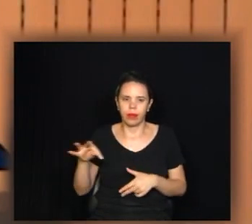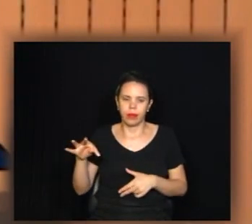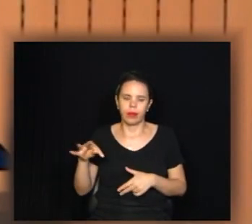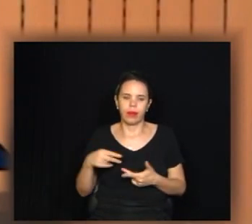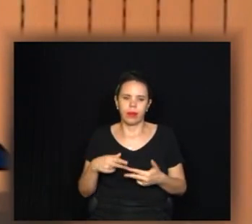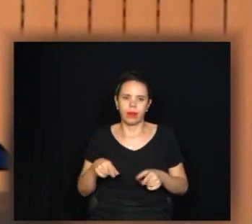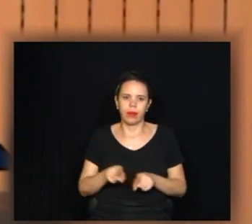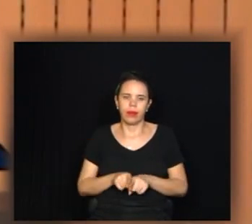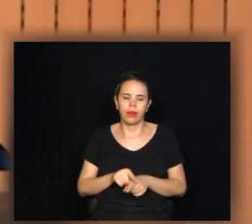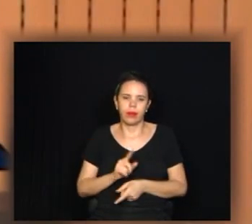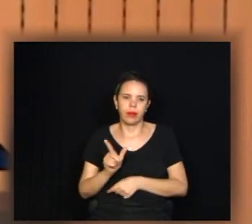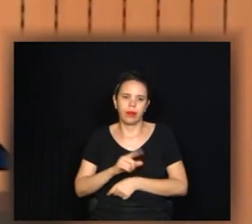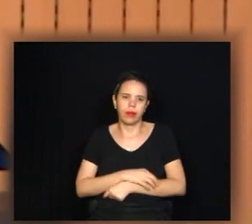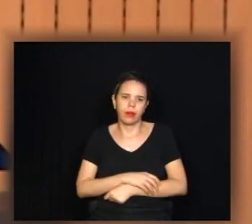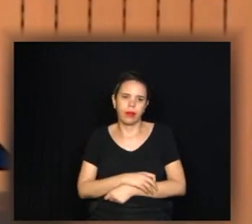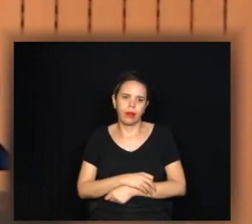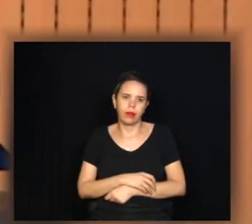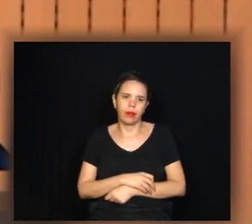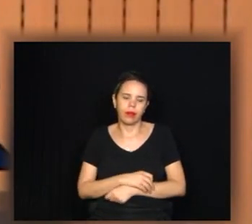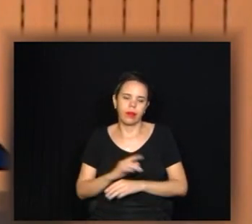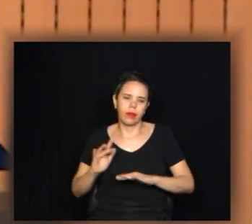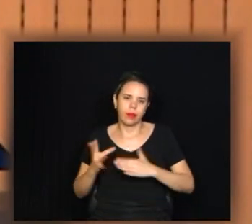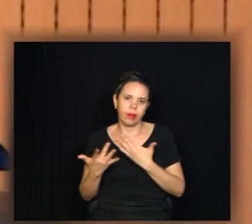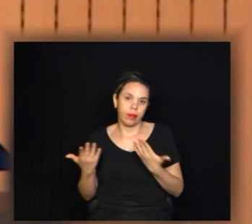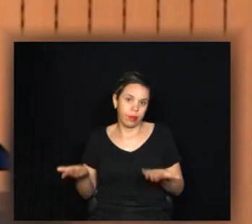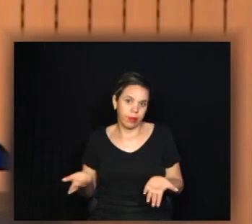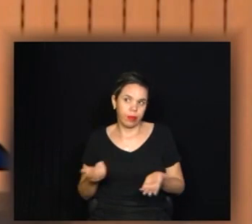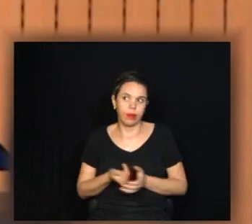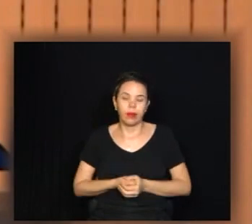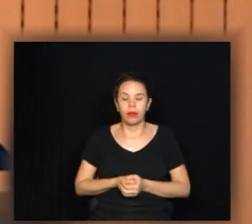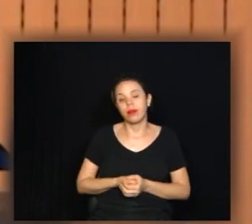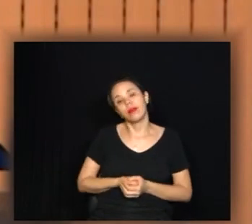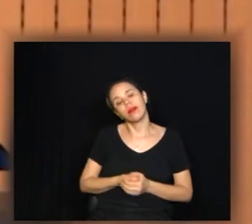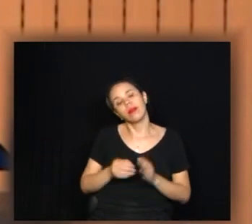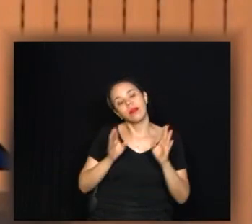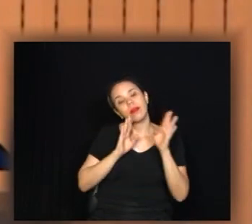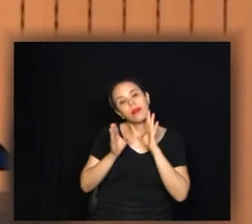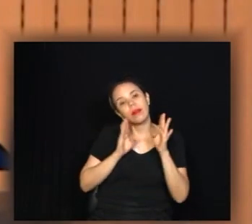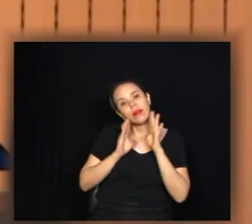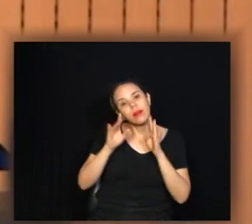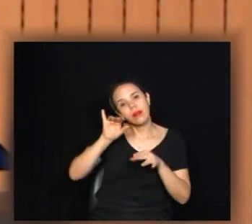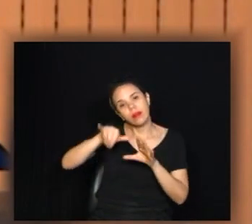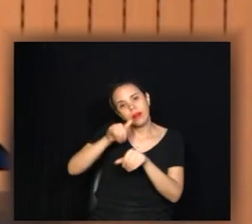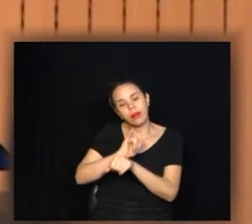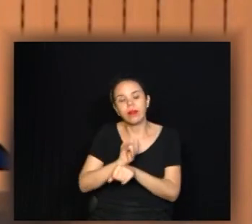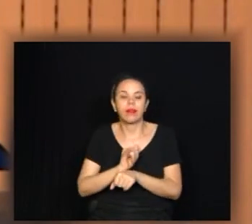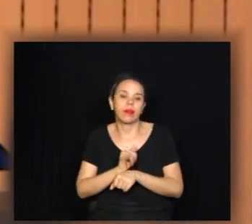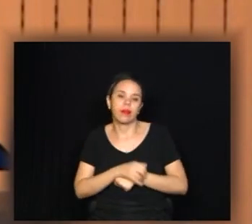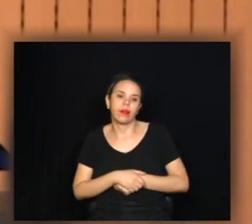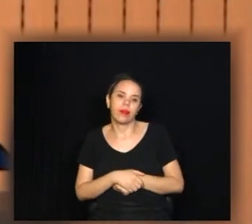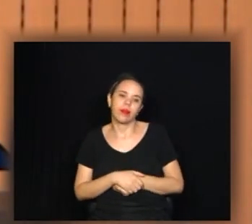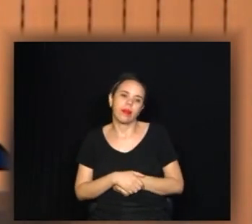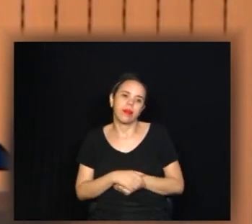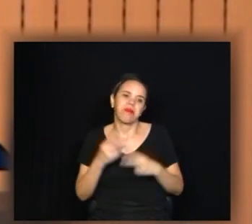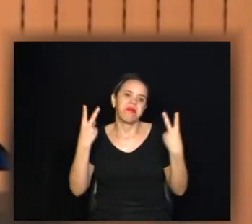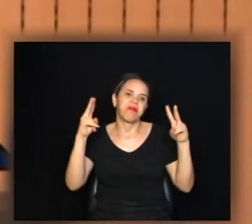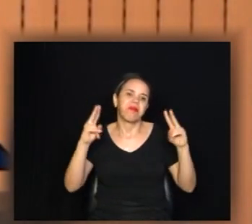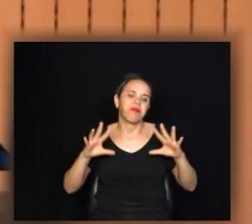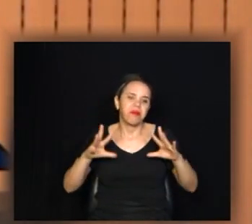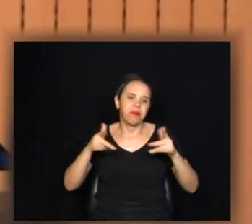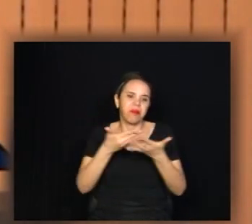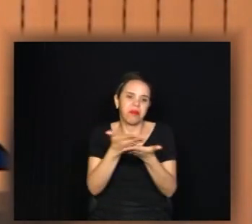e também, claro, pelas redes sociais, tanto o Facebook como o YouTube. O vitorioso de